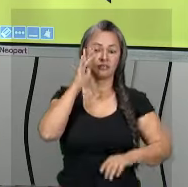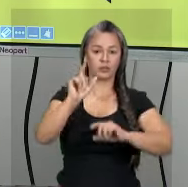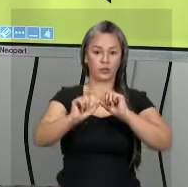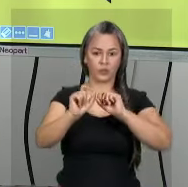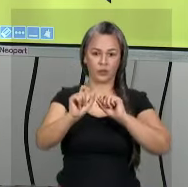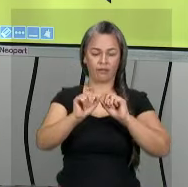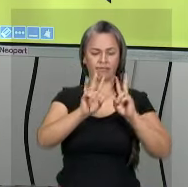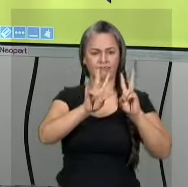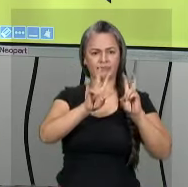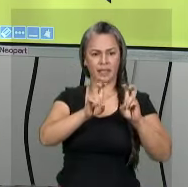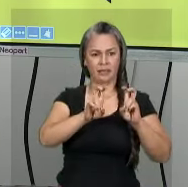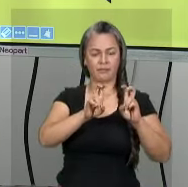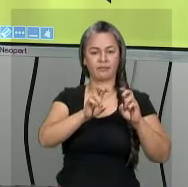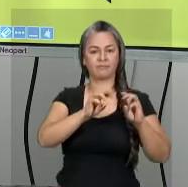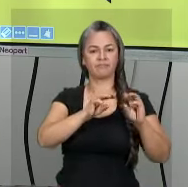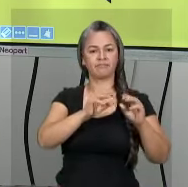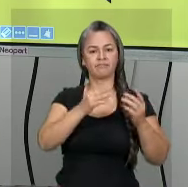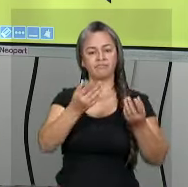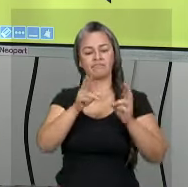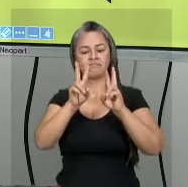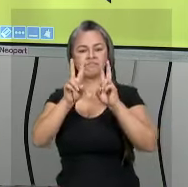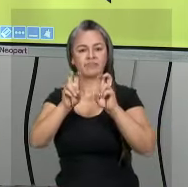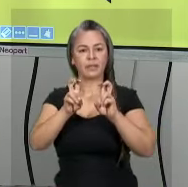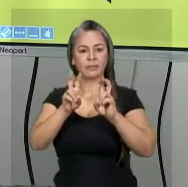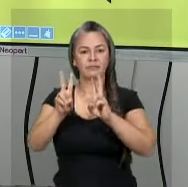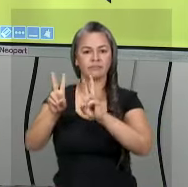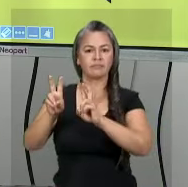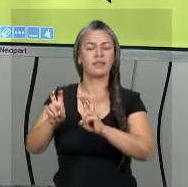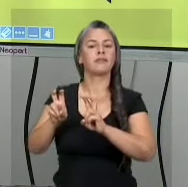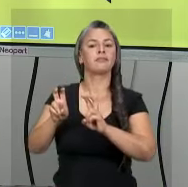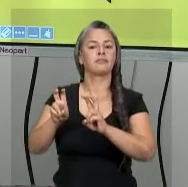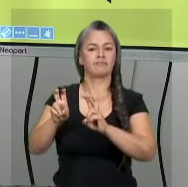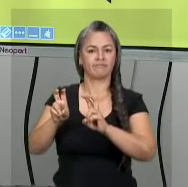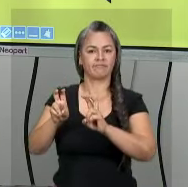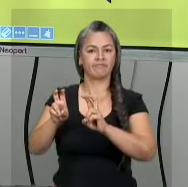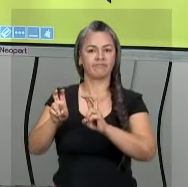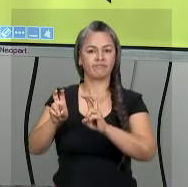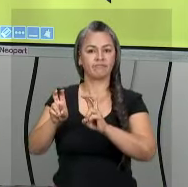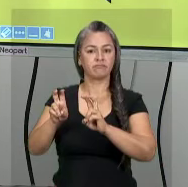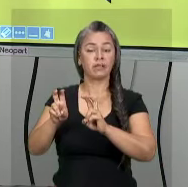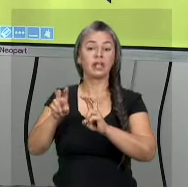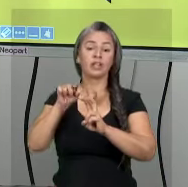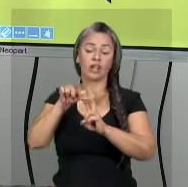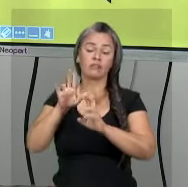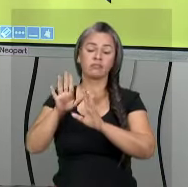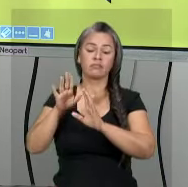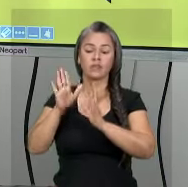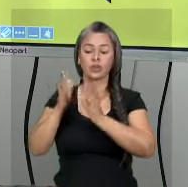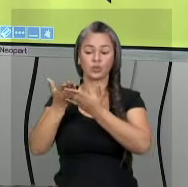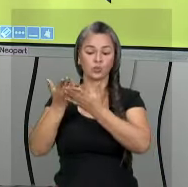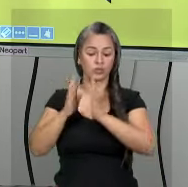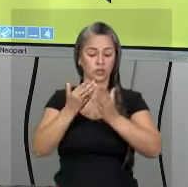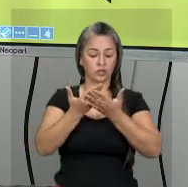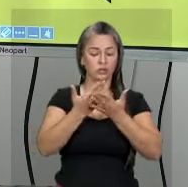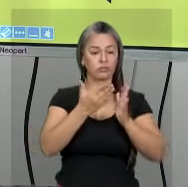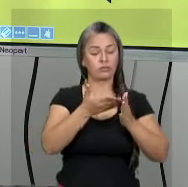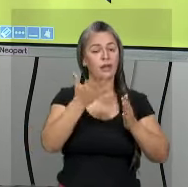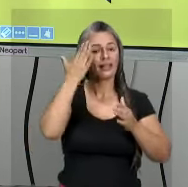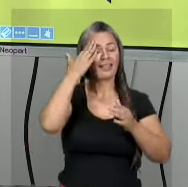gente ampliar, compreender melhor, mas todos os sistemas eles vão funcionar de